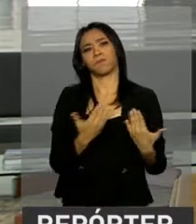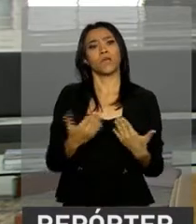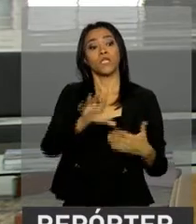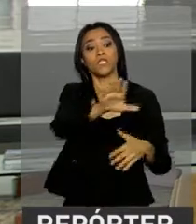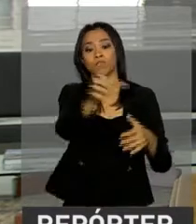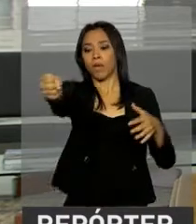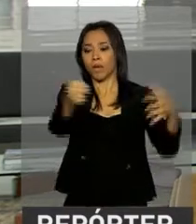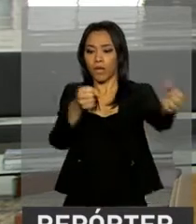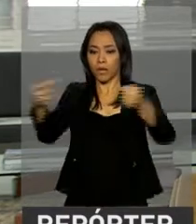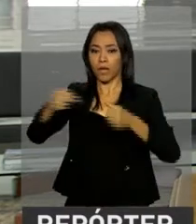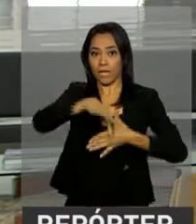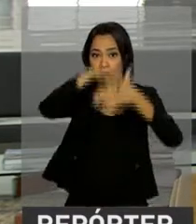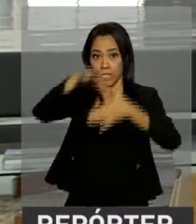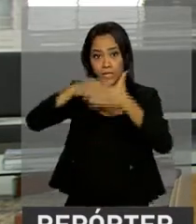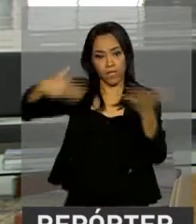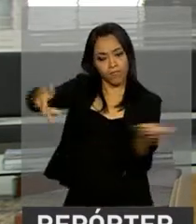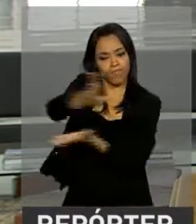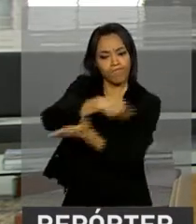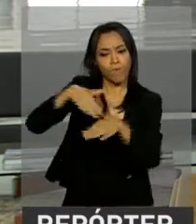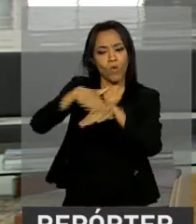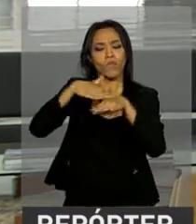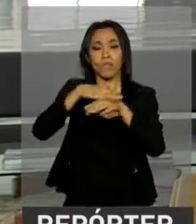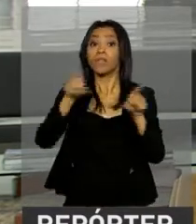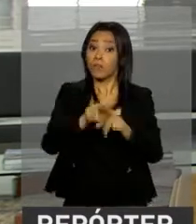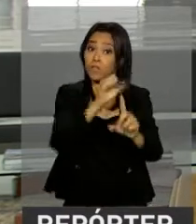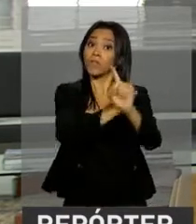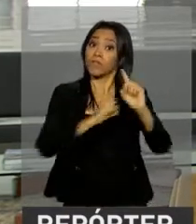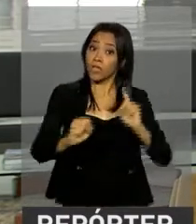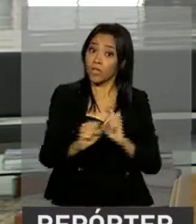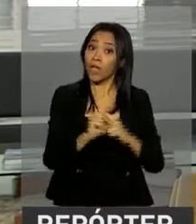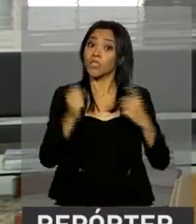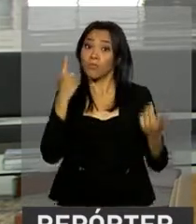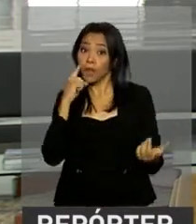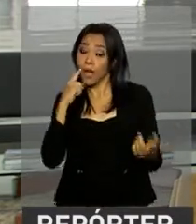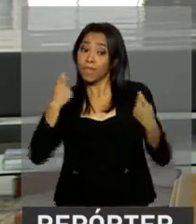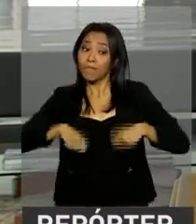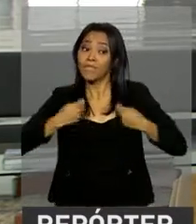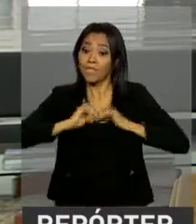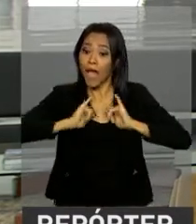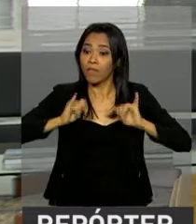lideranças políticas e da sociedade civil sobre a necessidade de se tomar